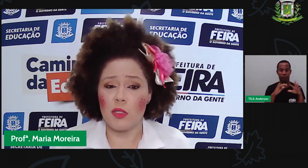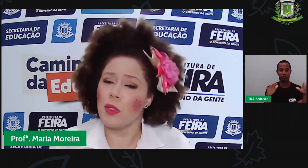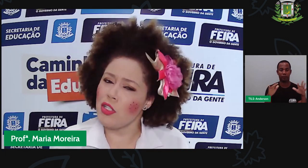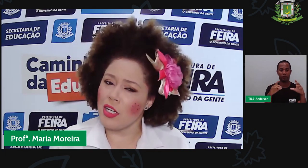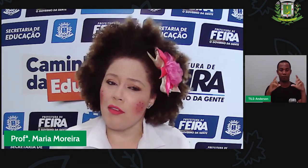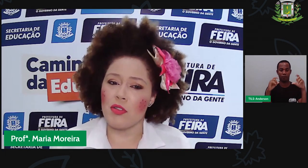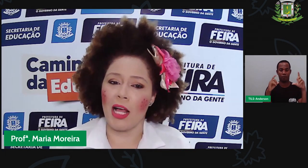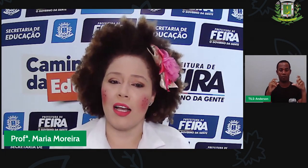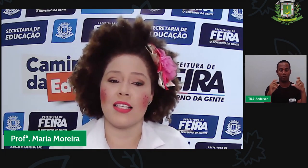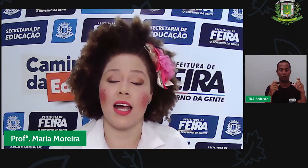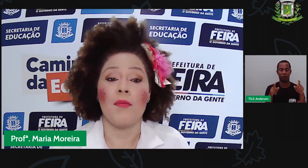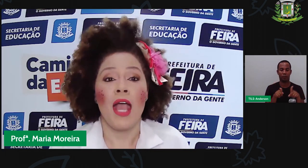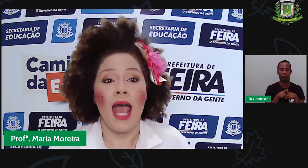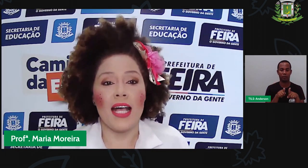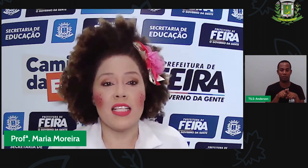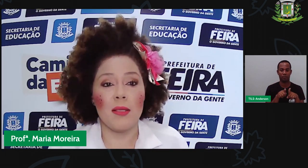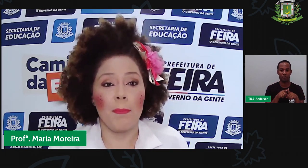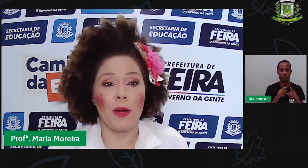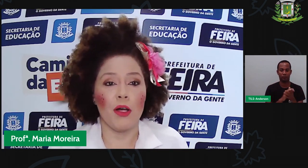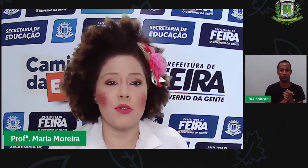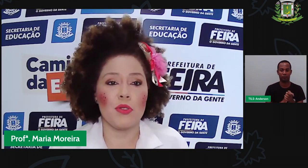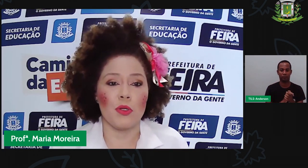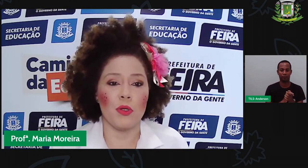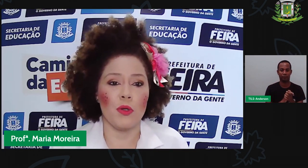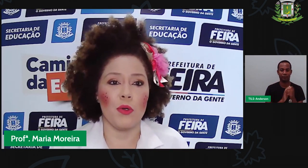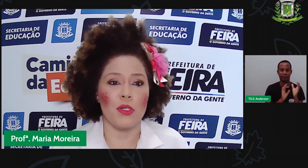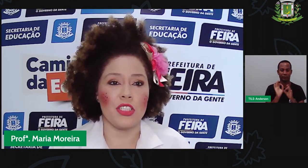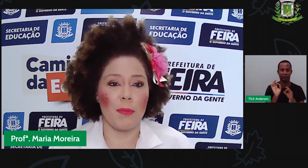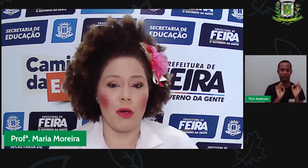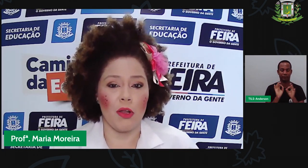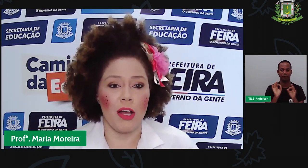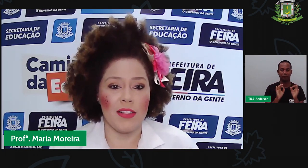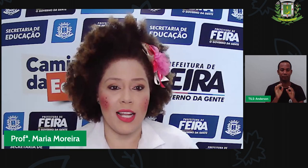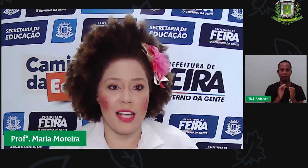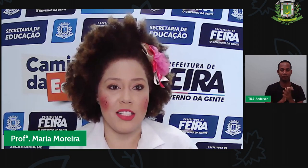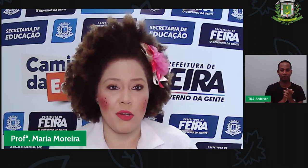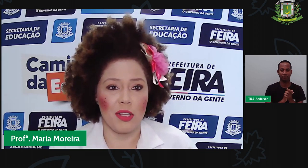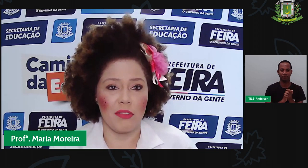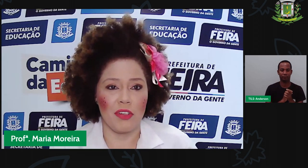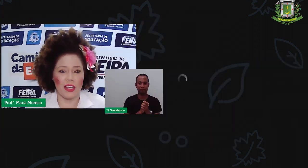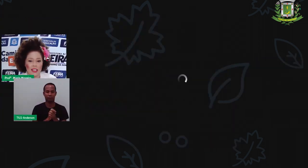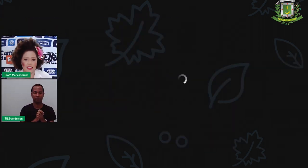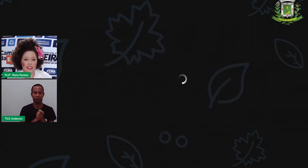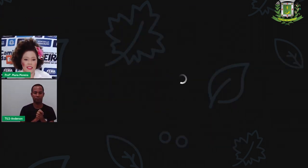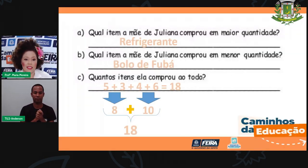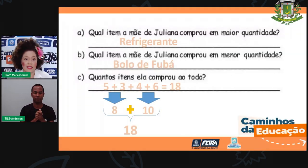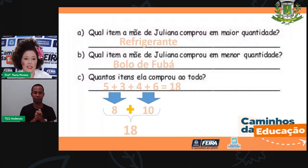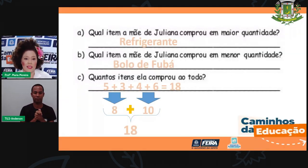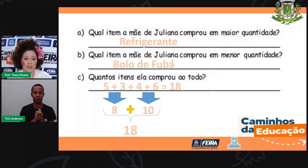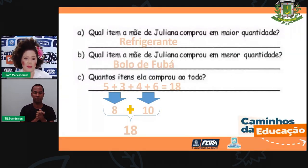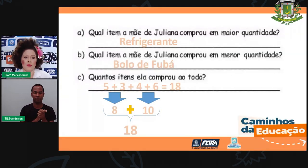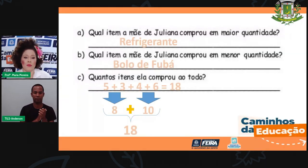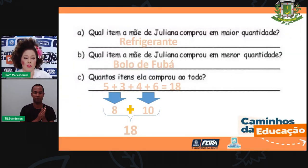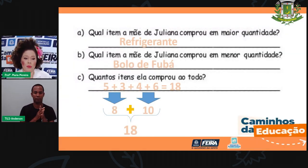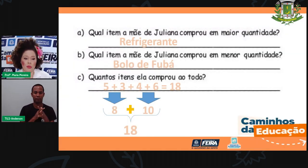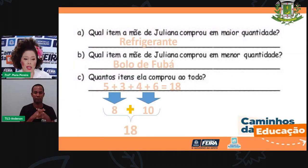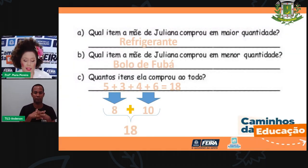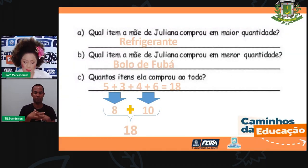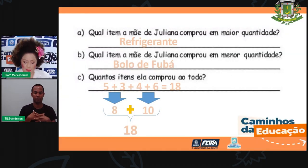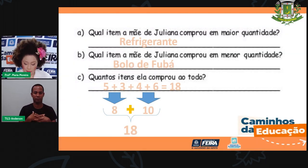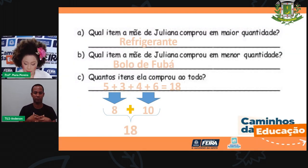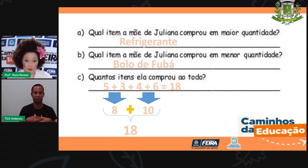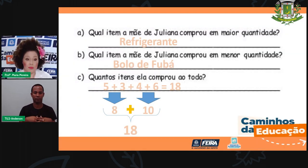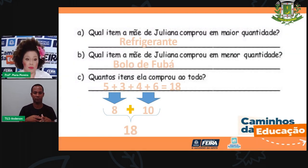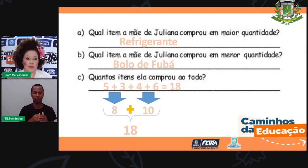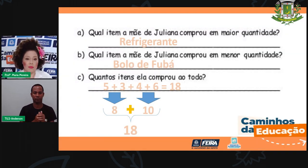foto de vocês. Porque a gente quer visualizar as produções. Deixa eu colocar o slide aqui outra vez. Vamos